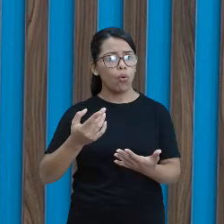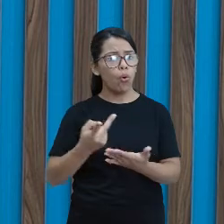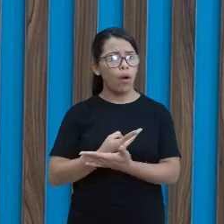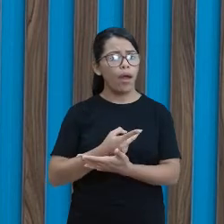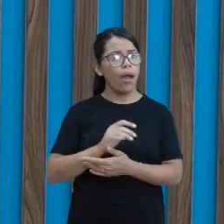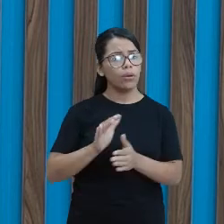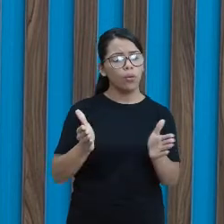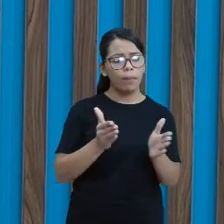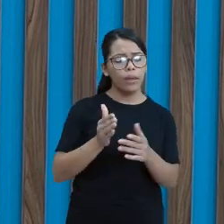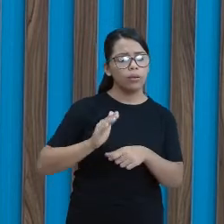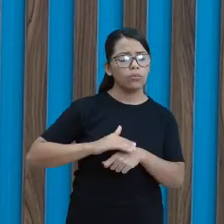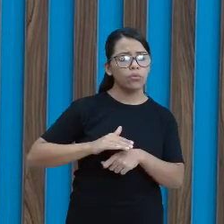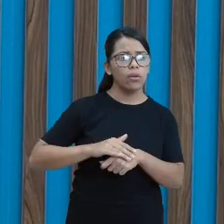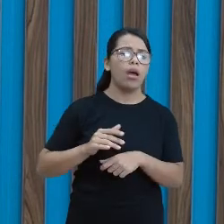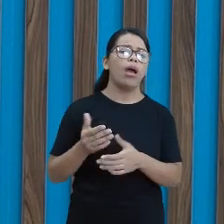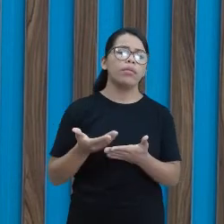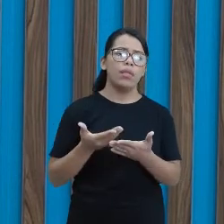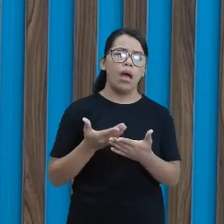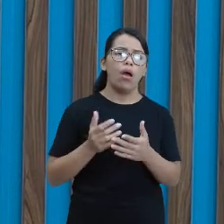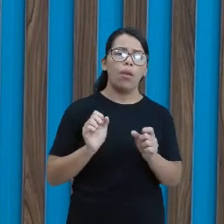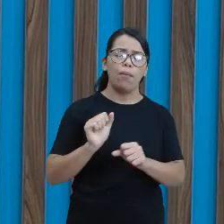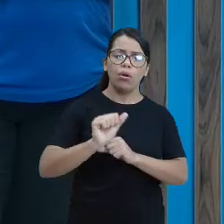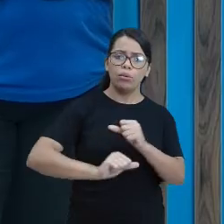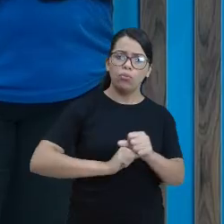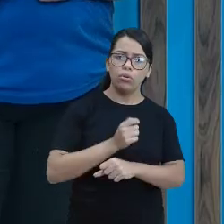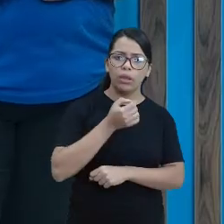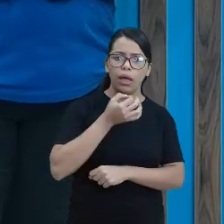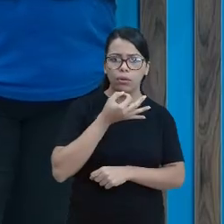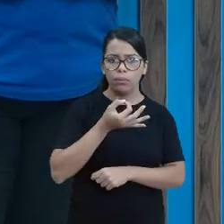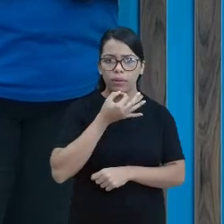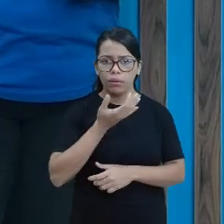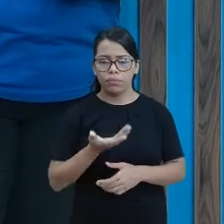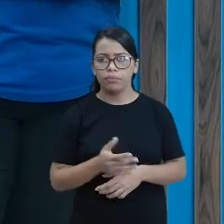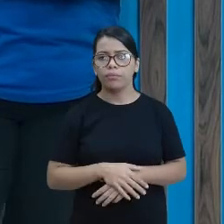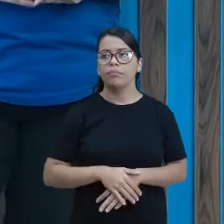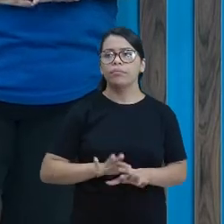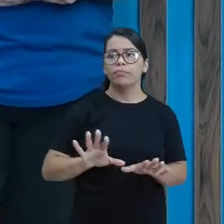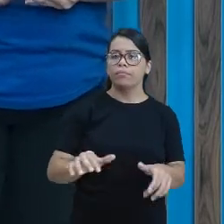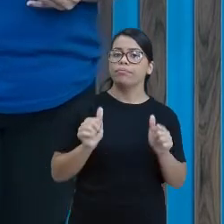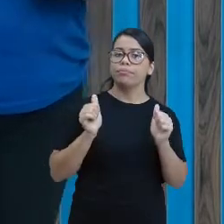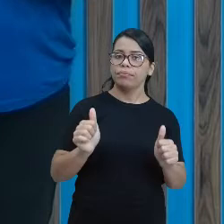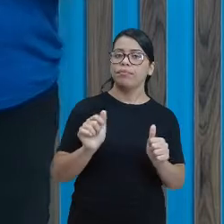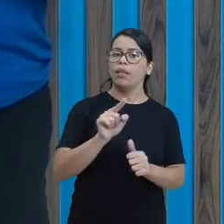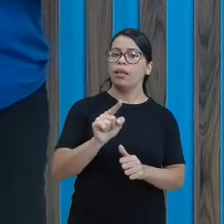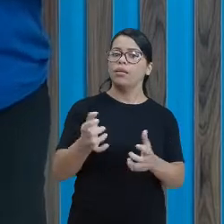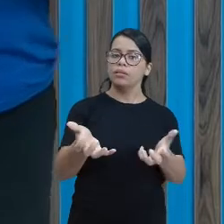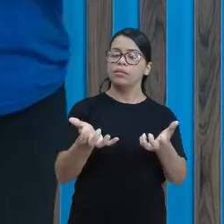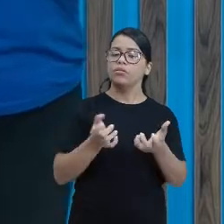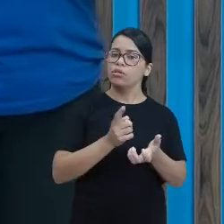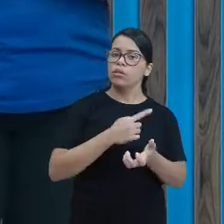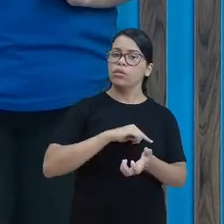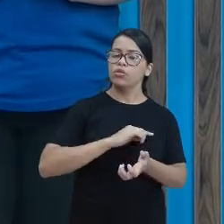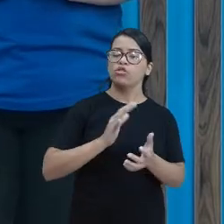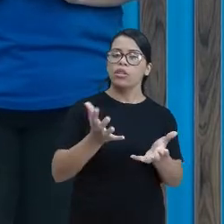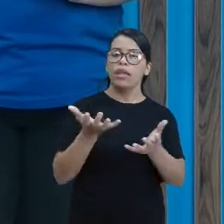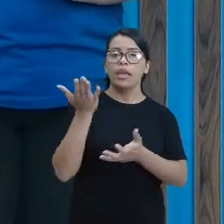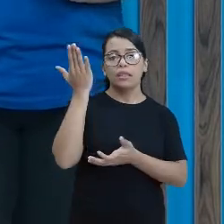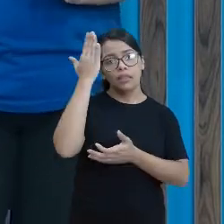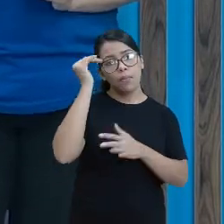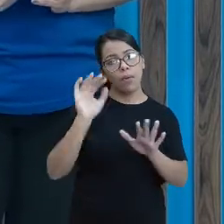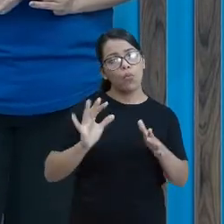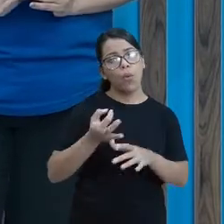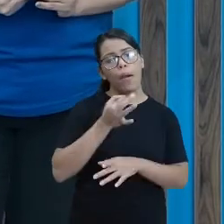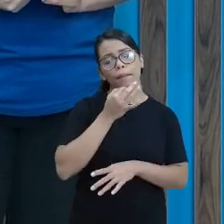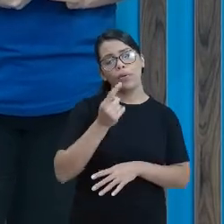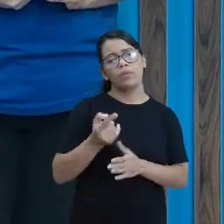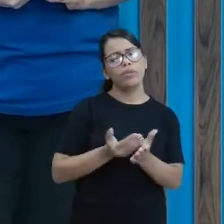vocês mudaram de opinião. Legal assim, Carol? Joia! É isso que a gente quer saber, a opinião de vocês, né? A princípio, qual é